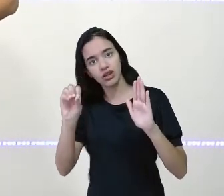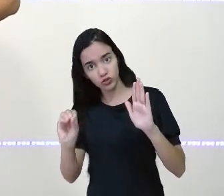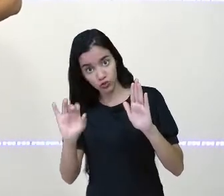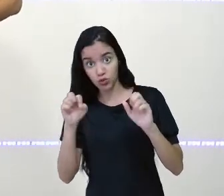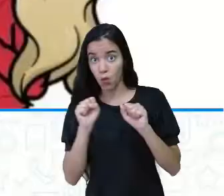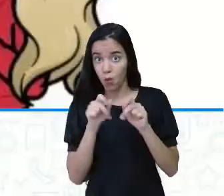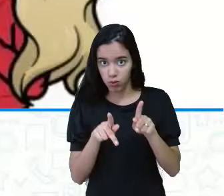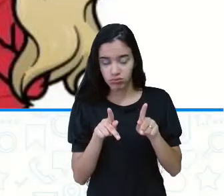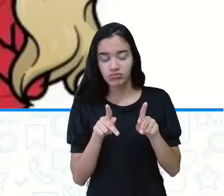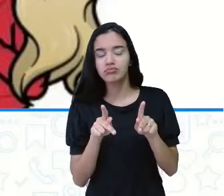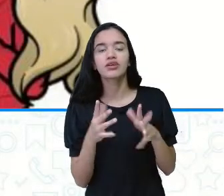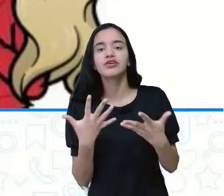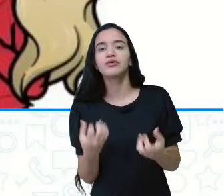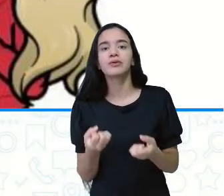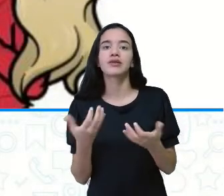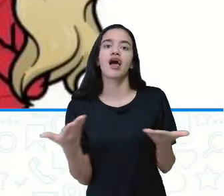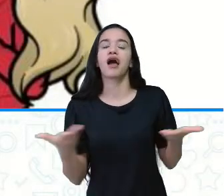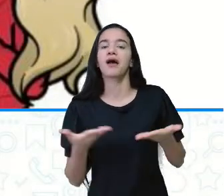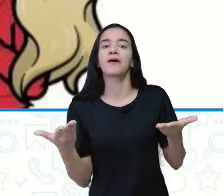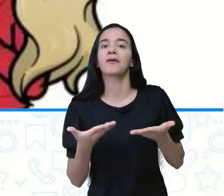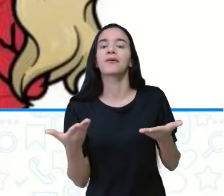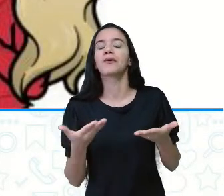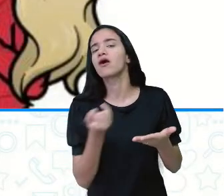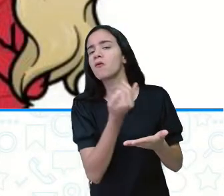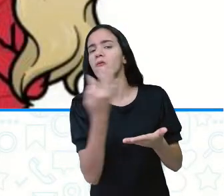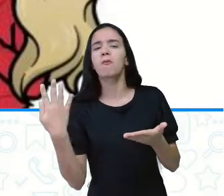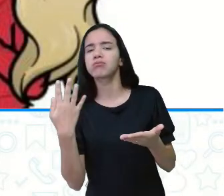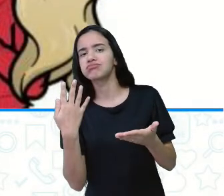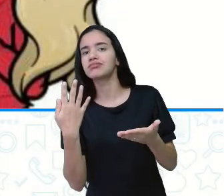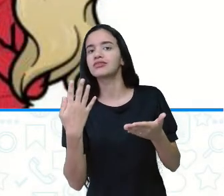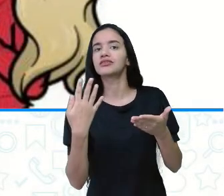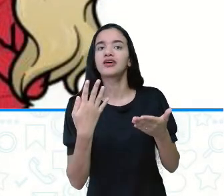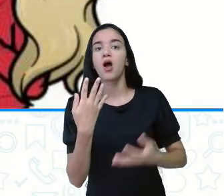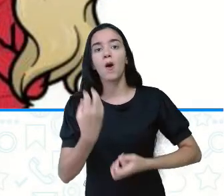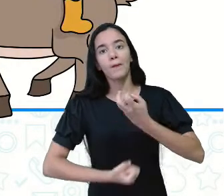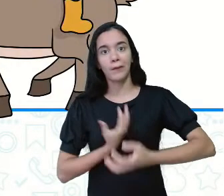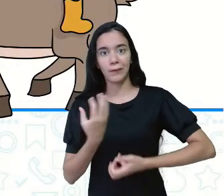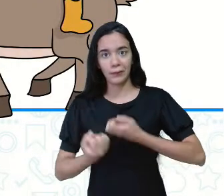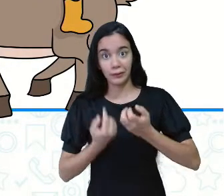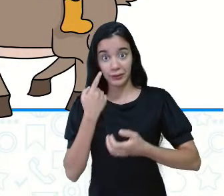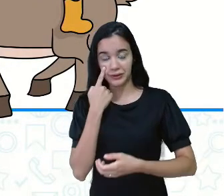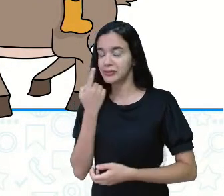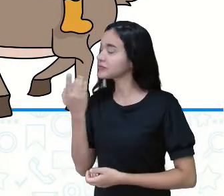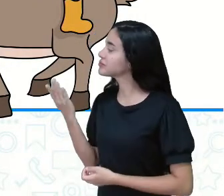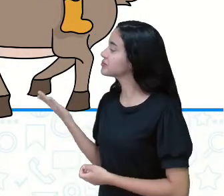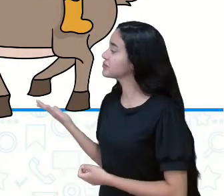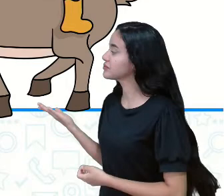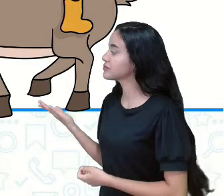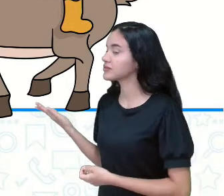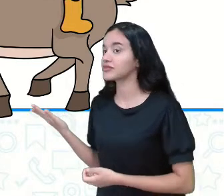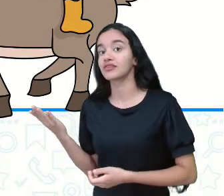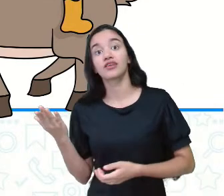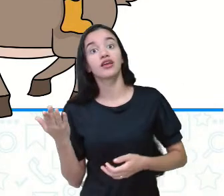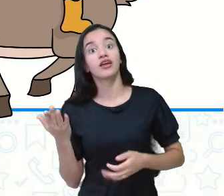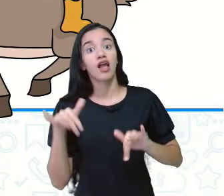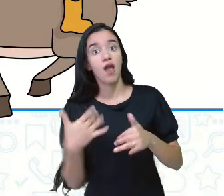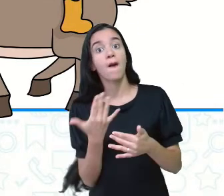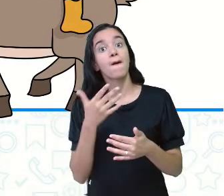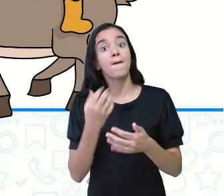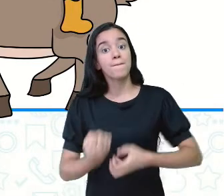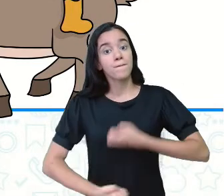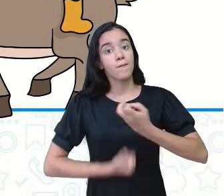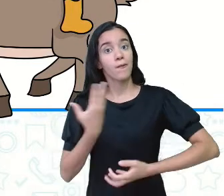certo? Vamos contar quantos versos tem o poema a seguir? É um poema de Cecília